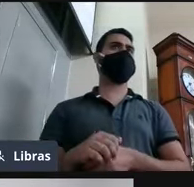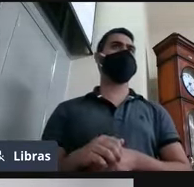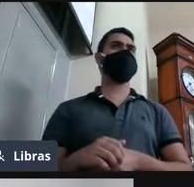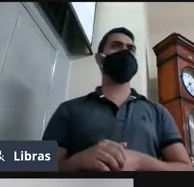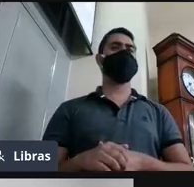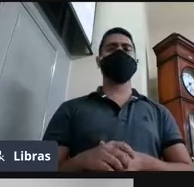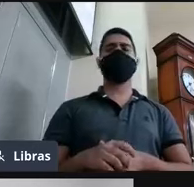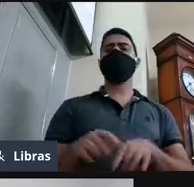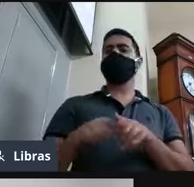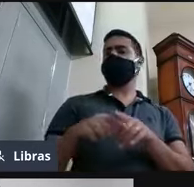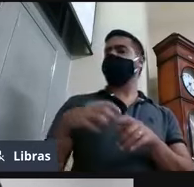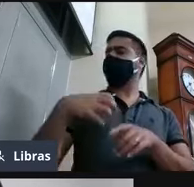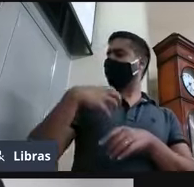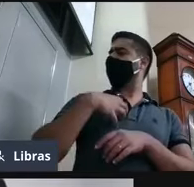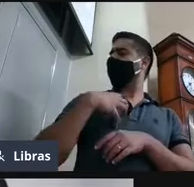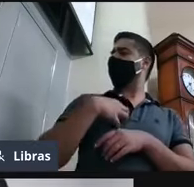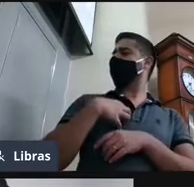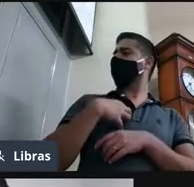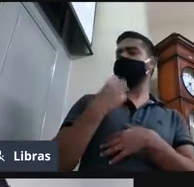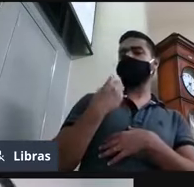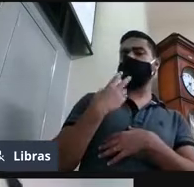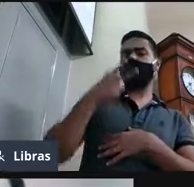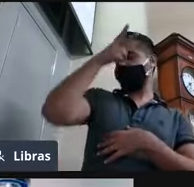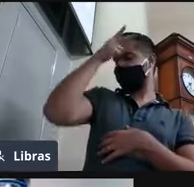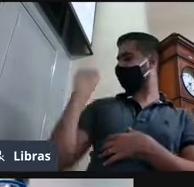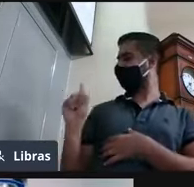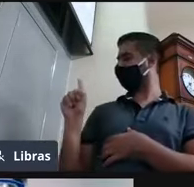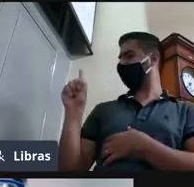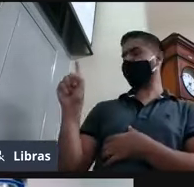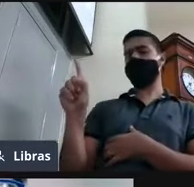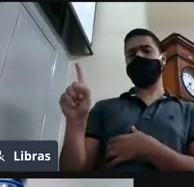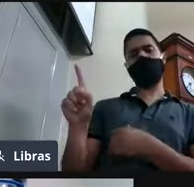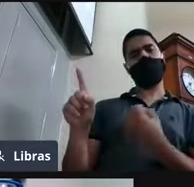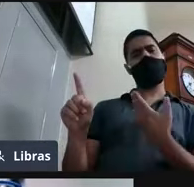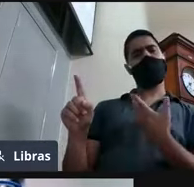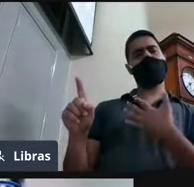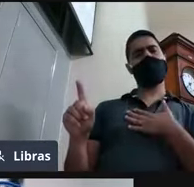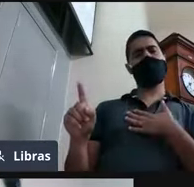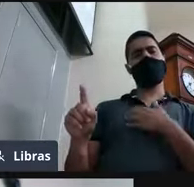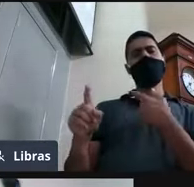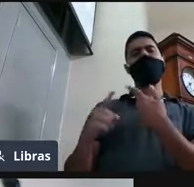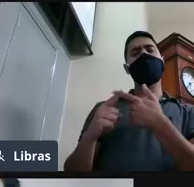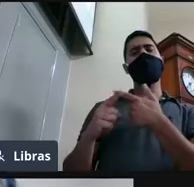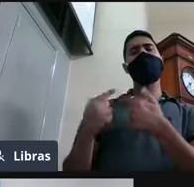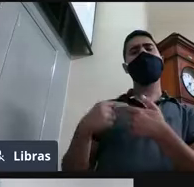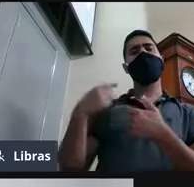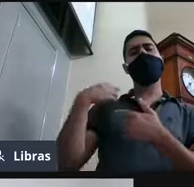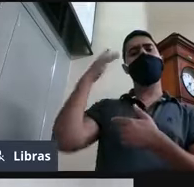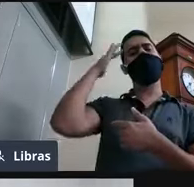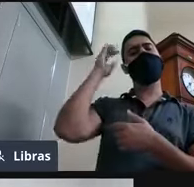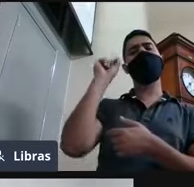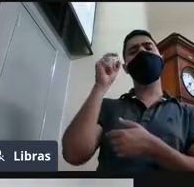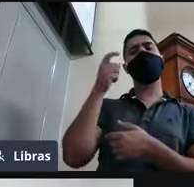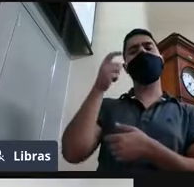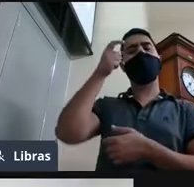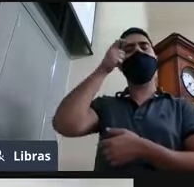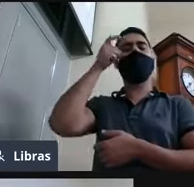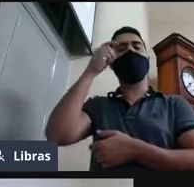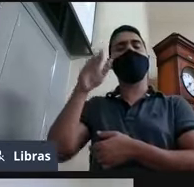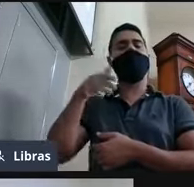me senti honrada com a presença do prefeito, porque eu achei que ele estava interessado no bem da